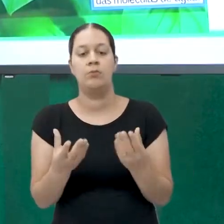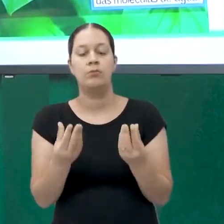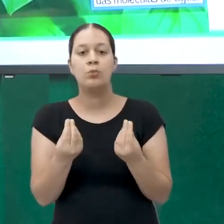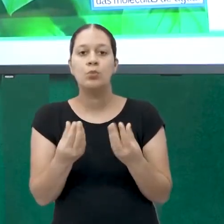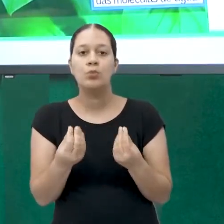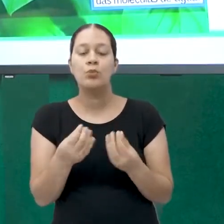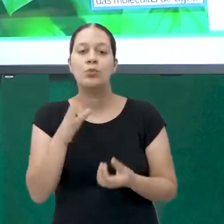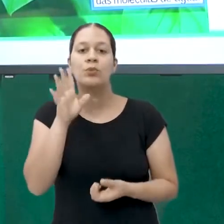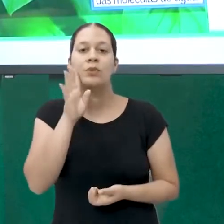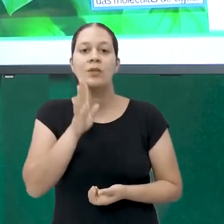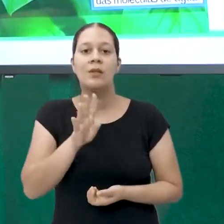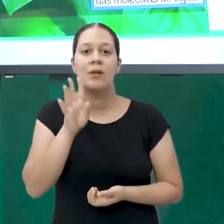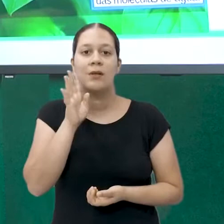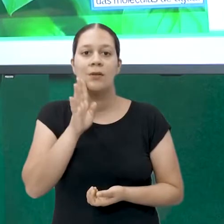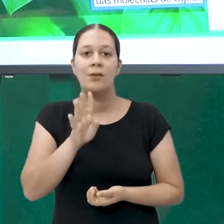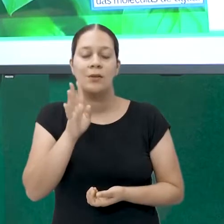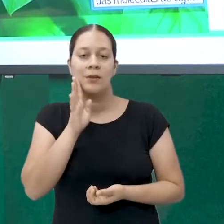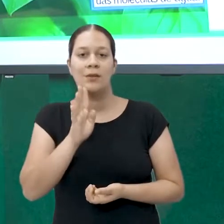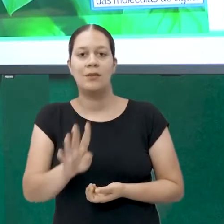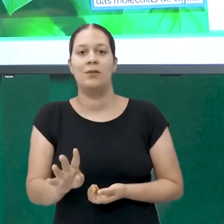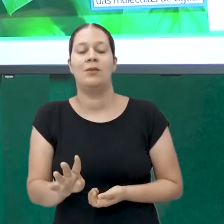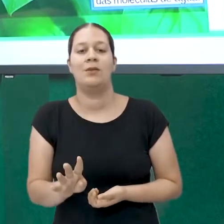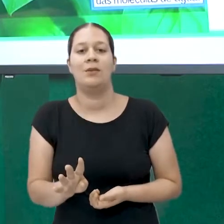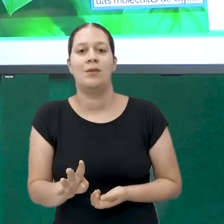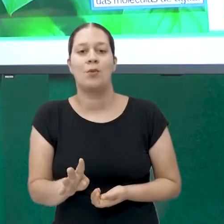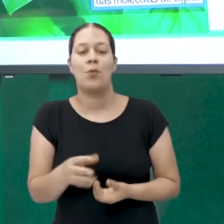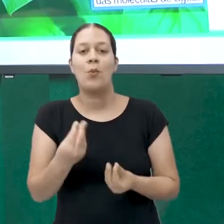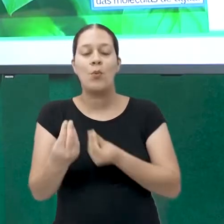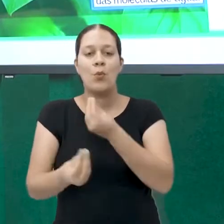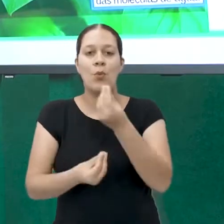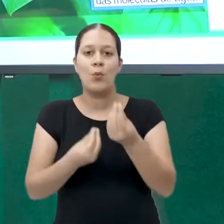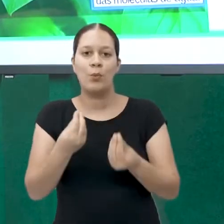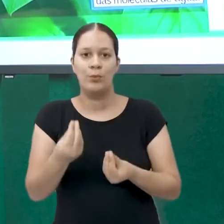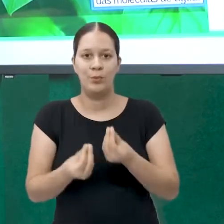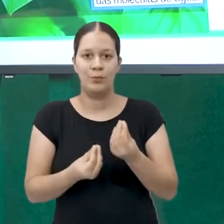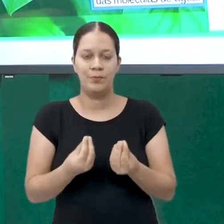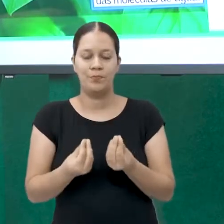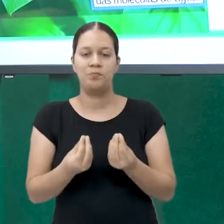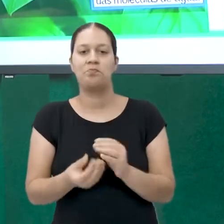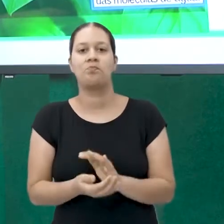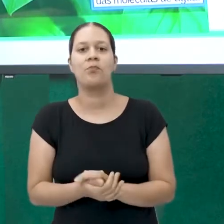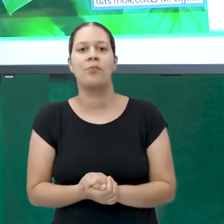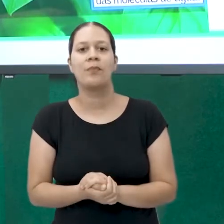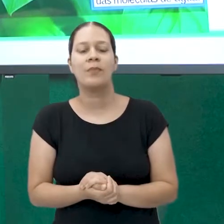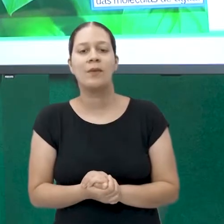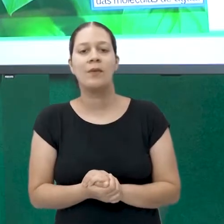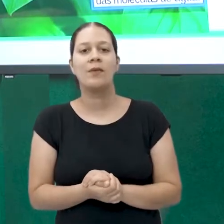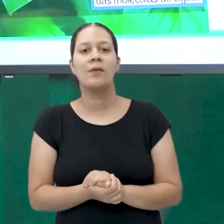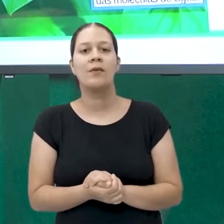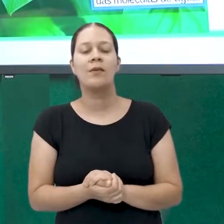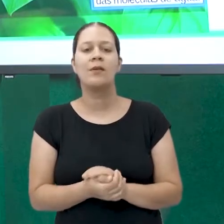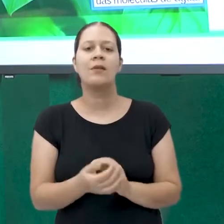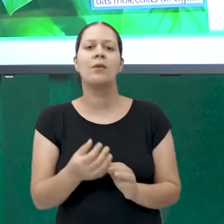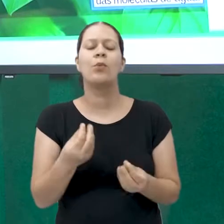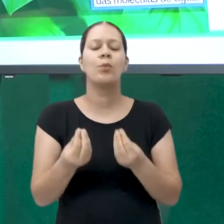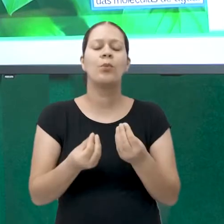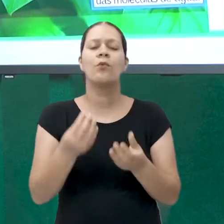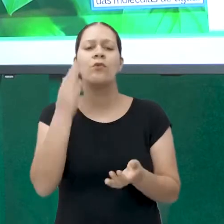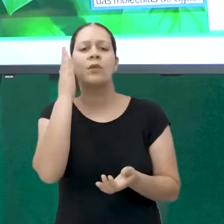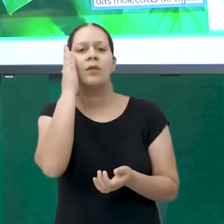Basicamente, a sua não, né? Basicamente a